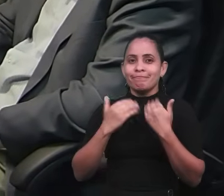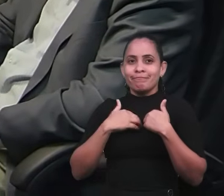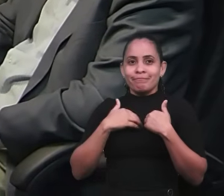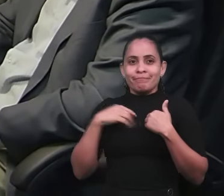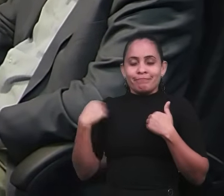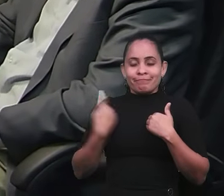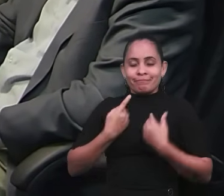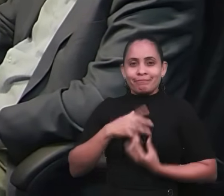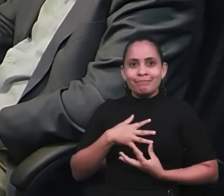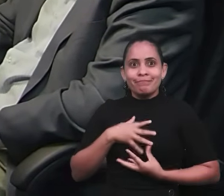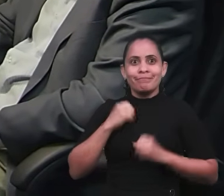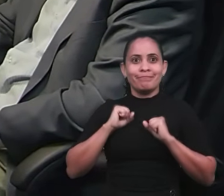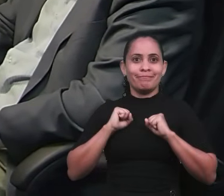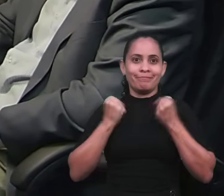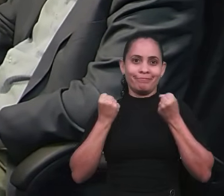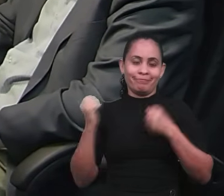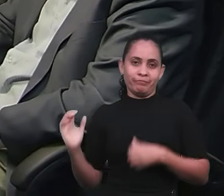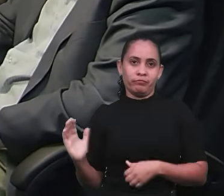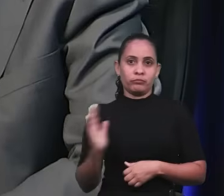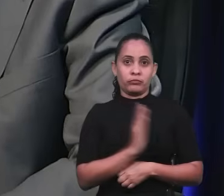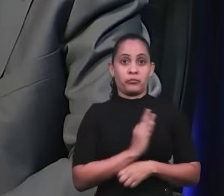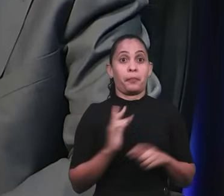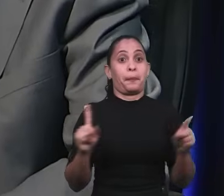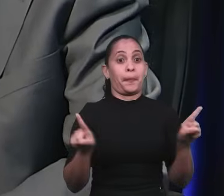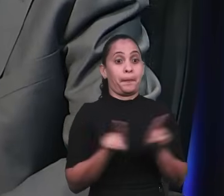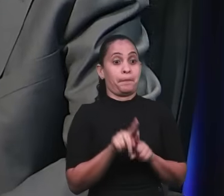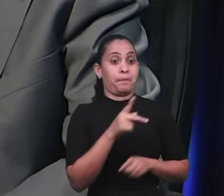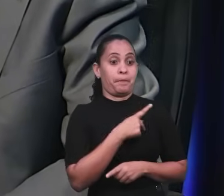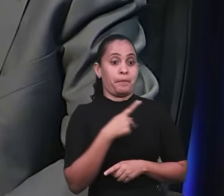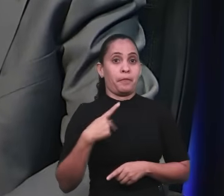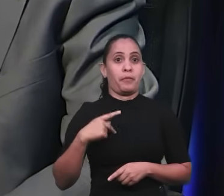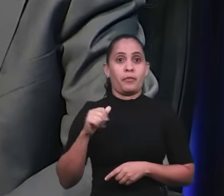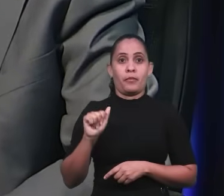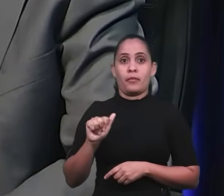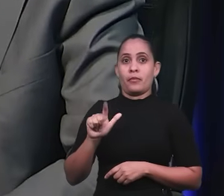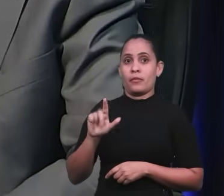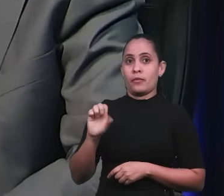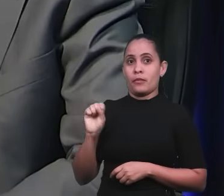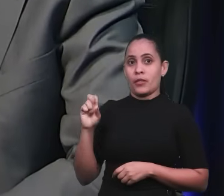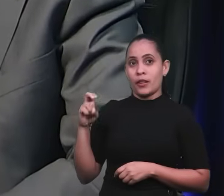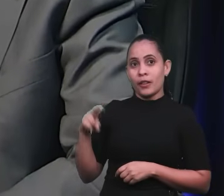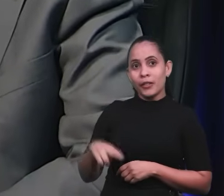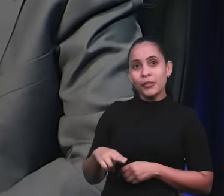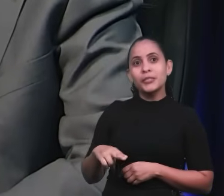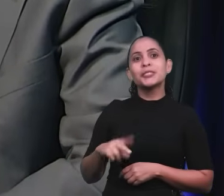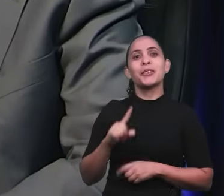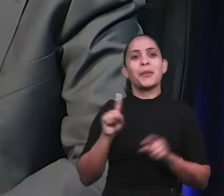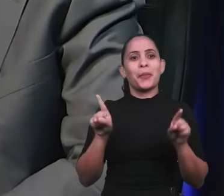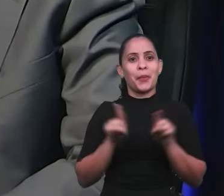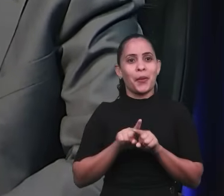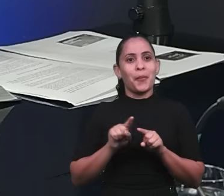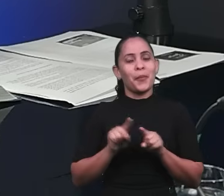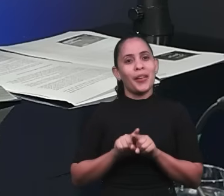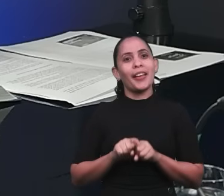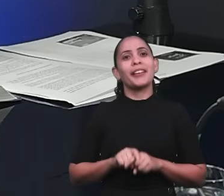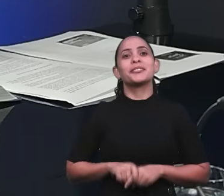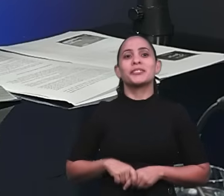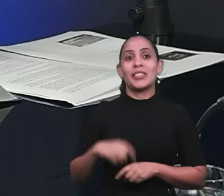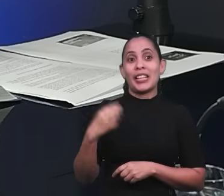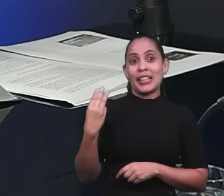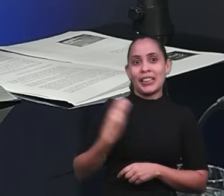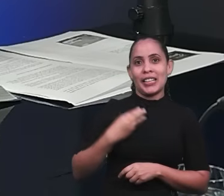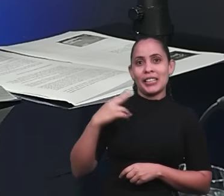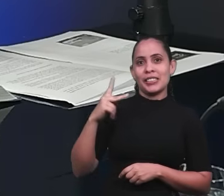as nossas almas. Temos também o pastor Alonso, que veio lá de Três Pontas, né, representando o interior de